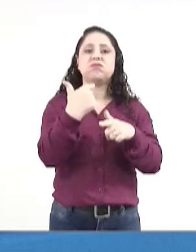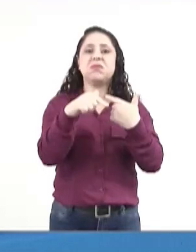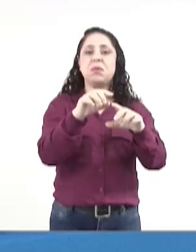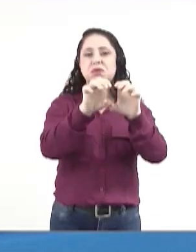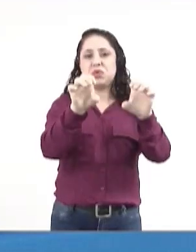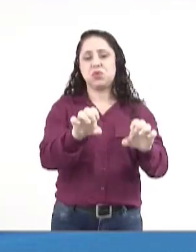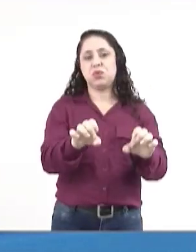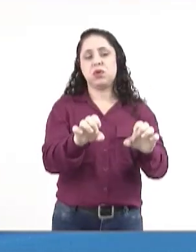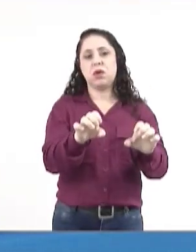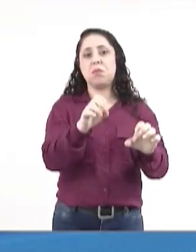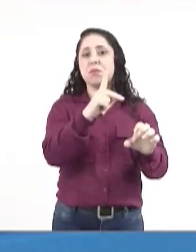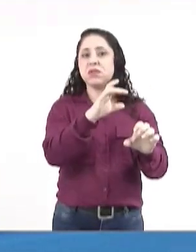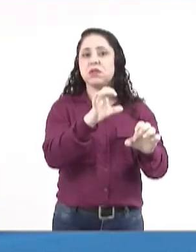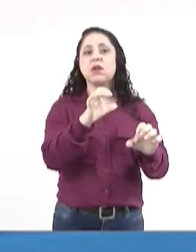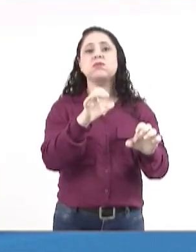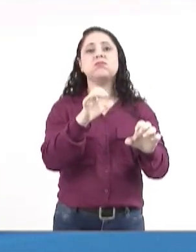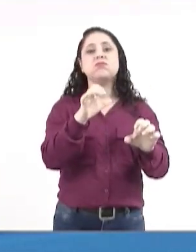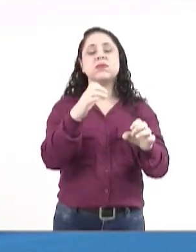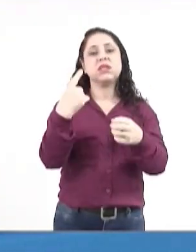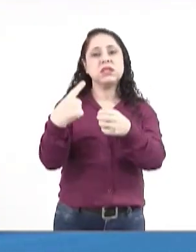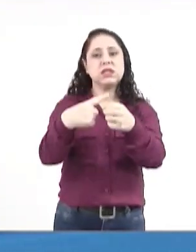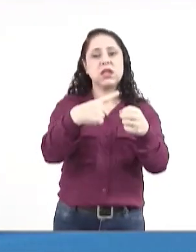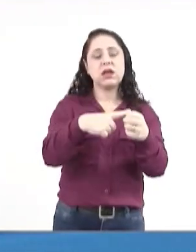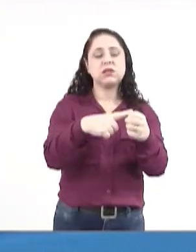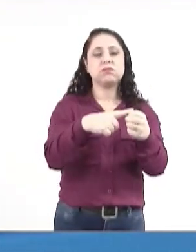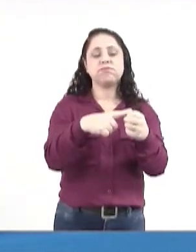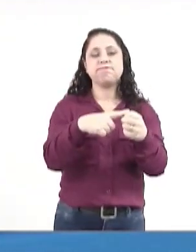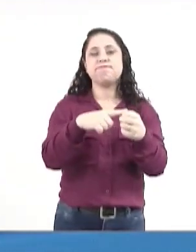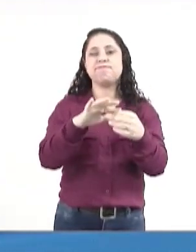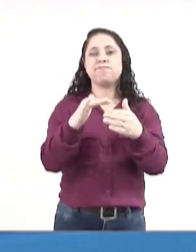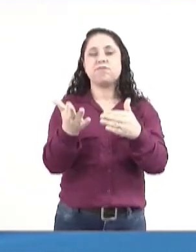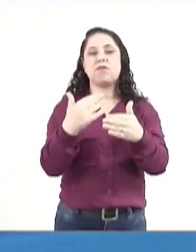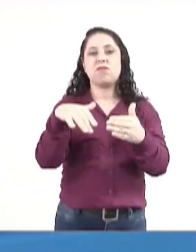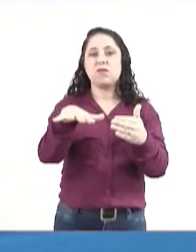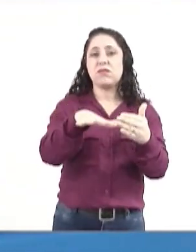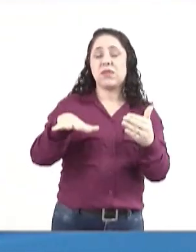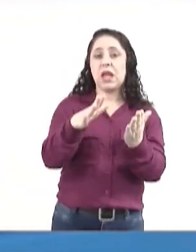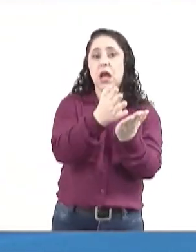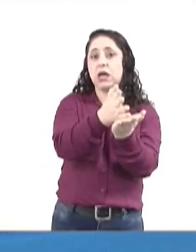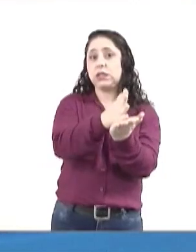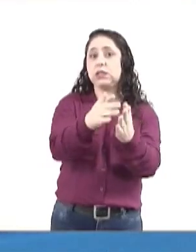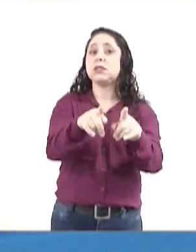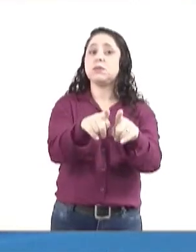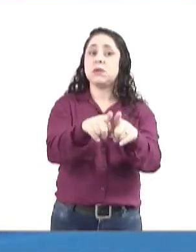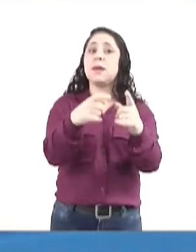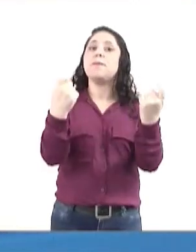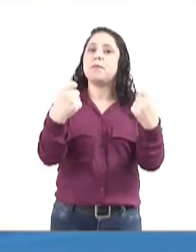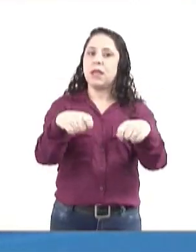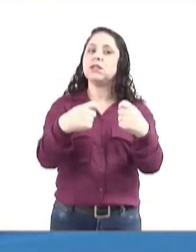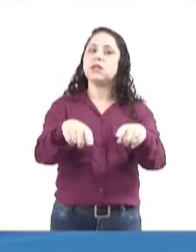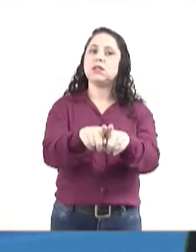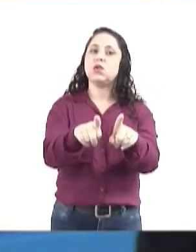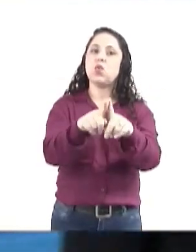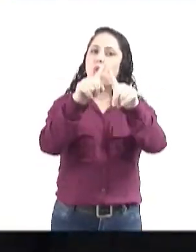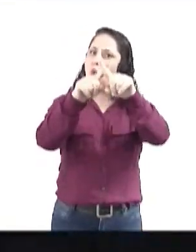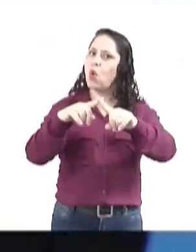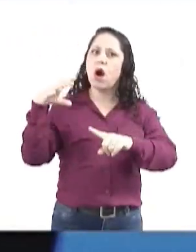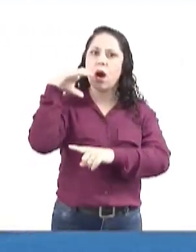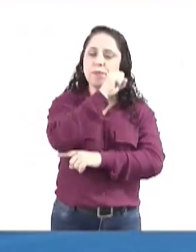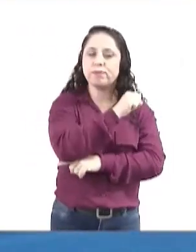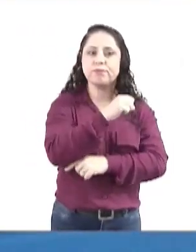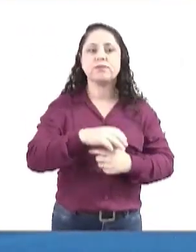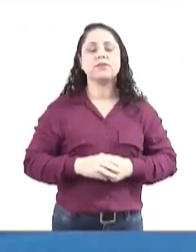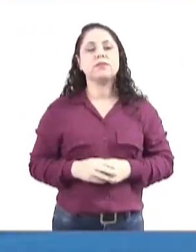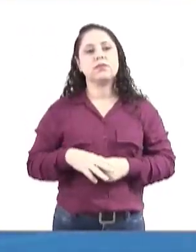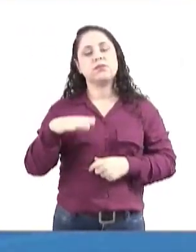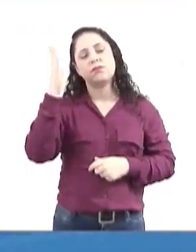a estrutura da Polícia Civil, principalmente nos municípios do interior, principalmente na região de fronteira, e é necessário esse concurso com urgência.